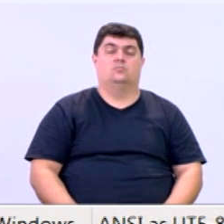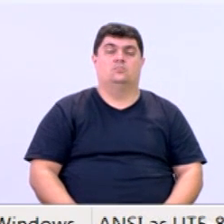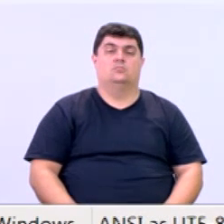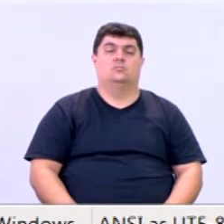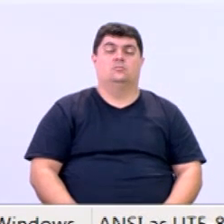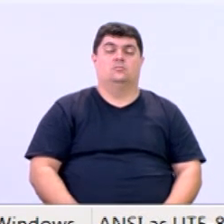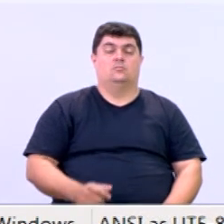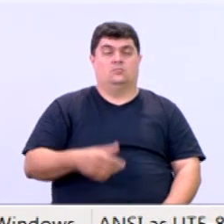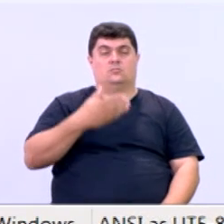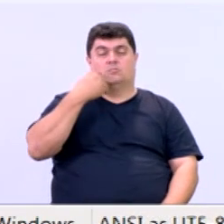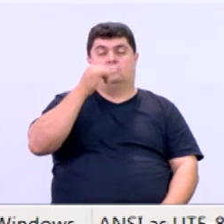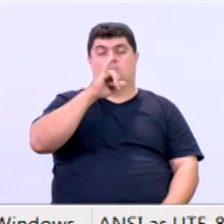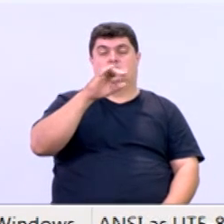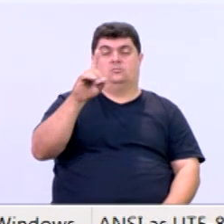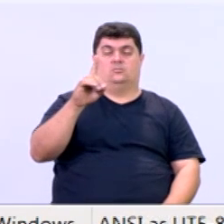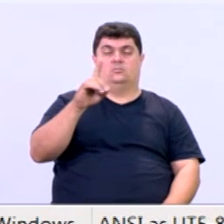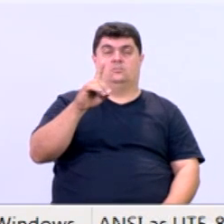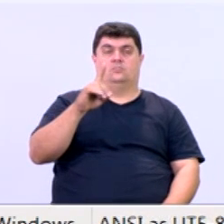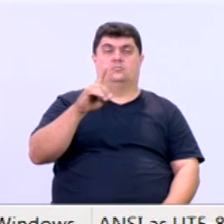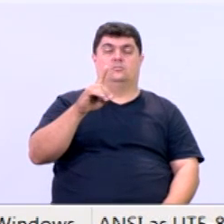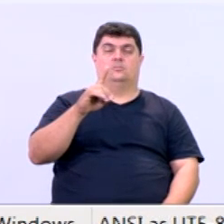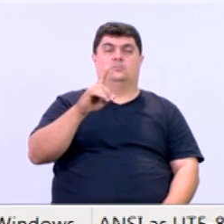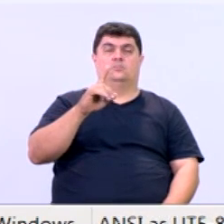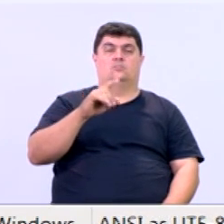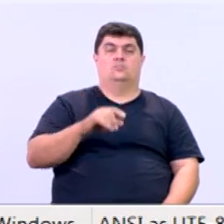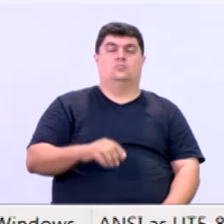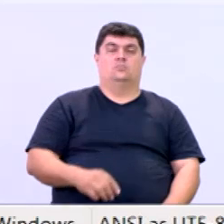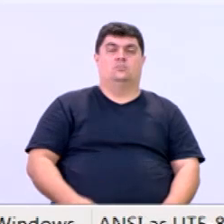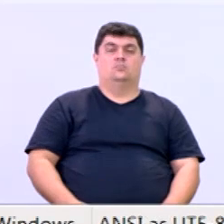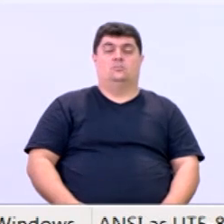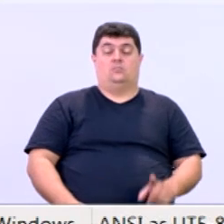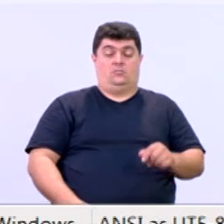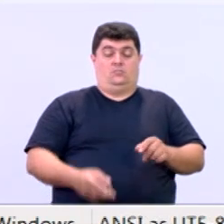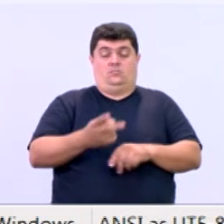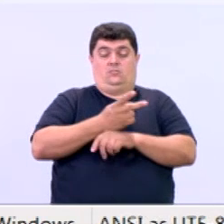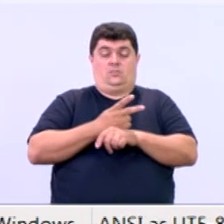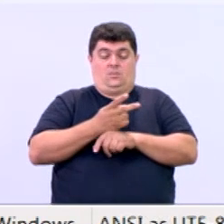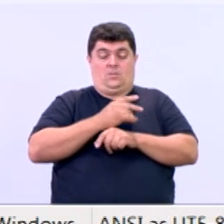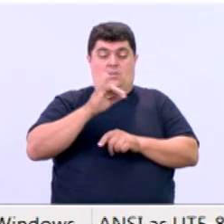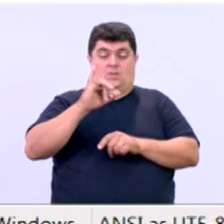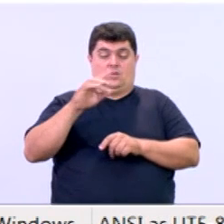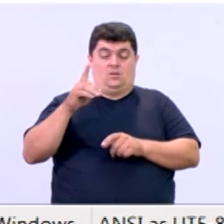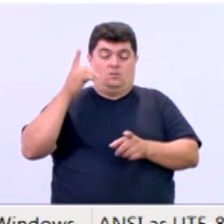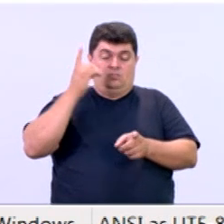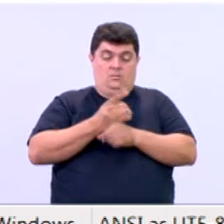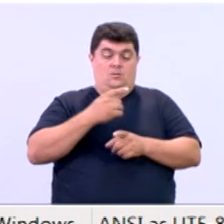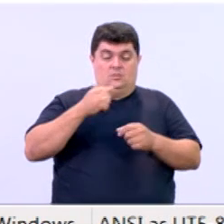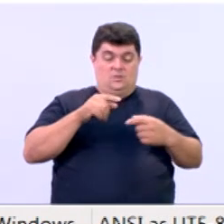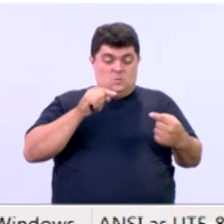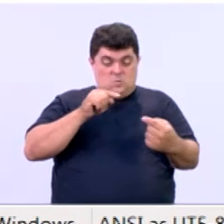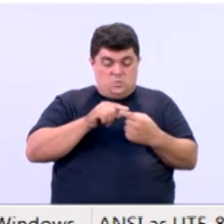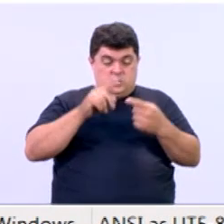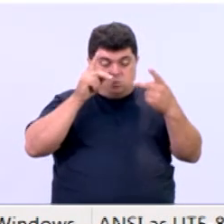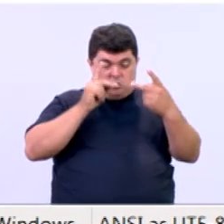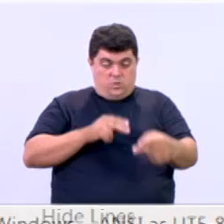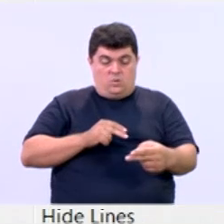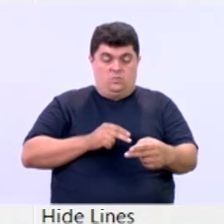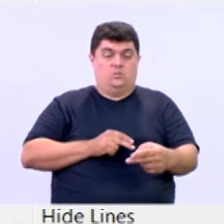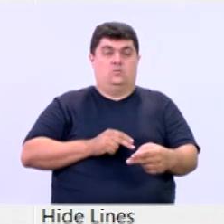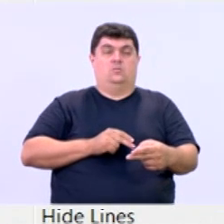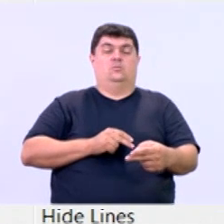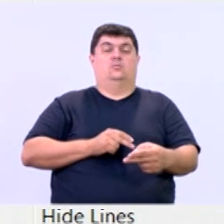funcionalidade pelo nome. Então, esse ID que eu estou procurando aqui, tem que casar com esse